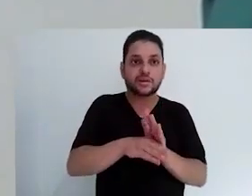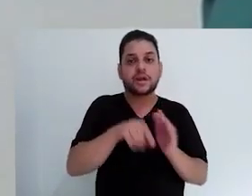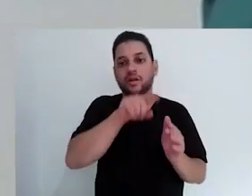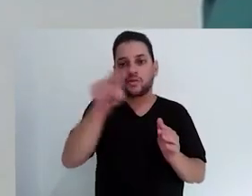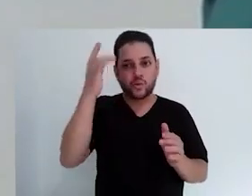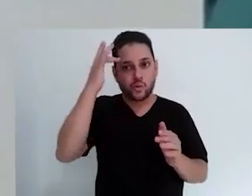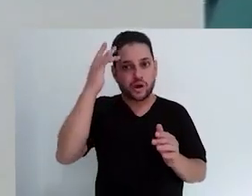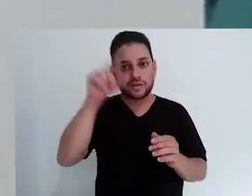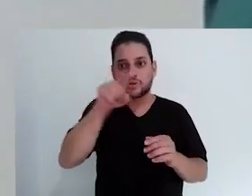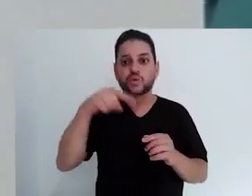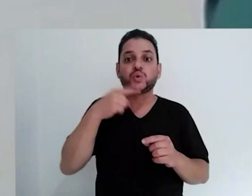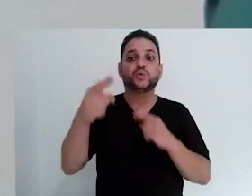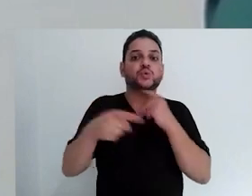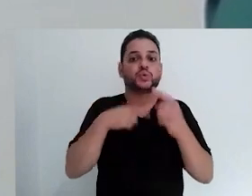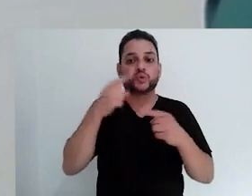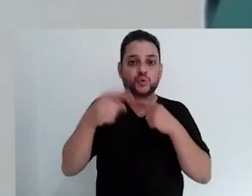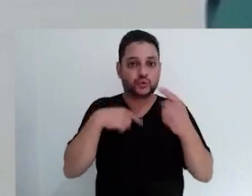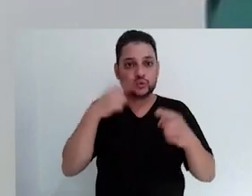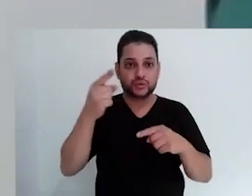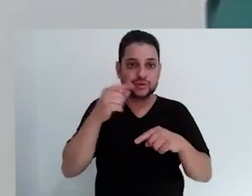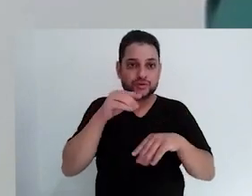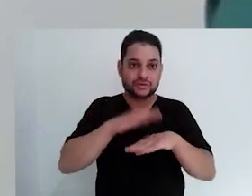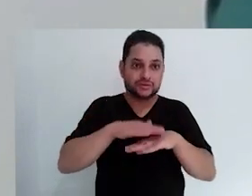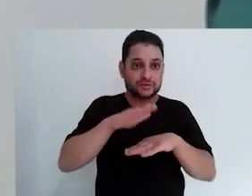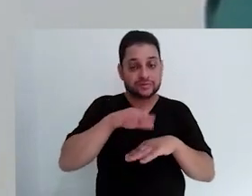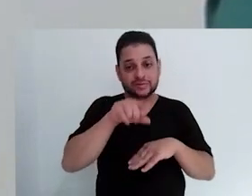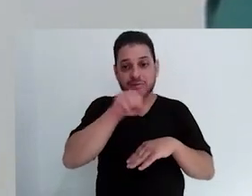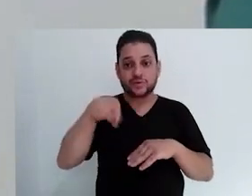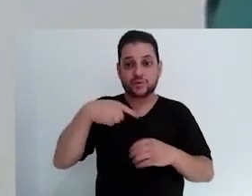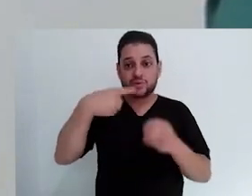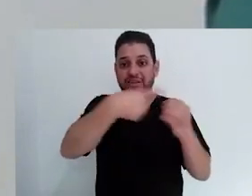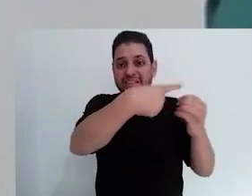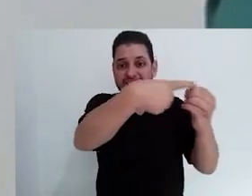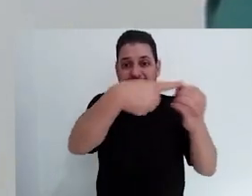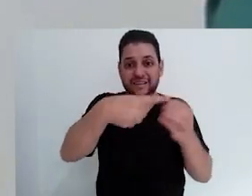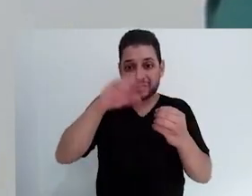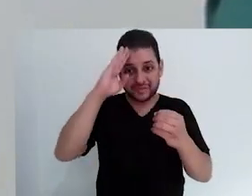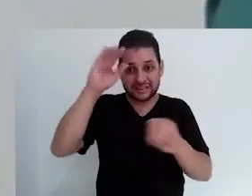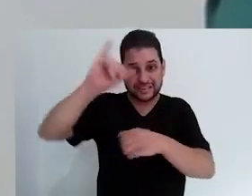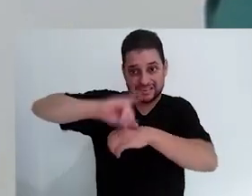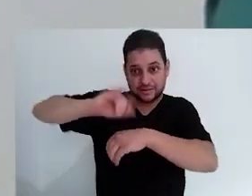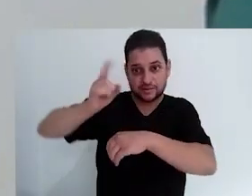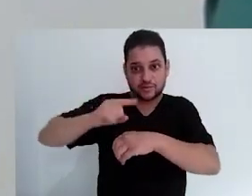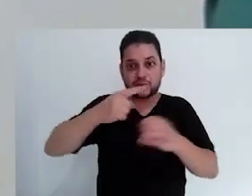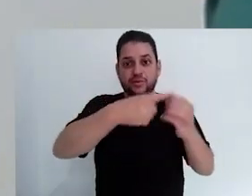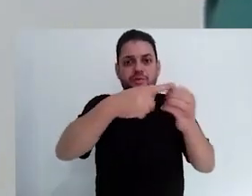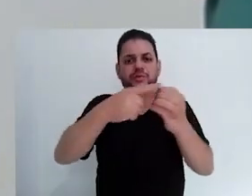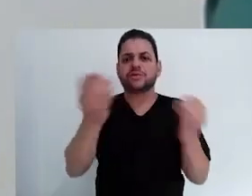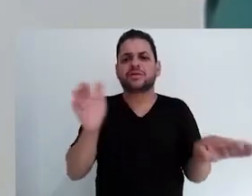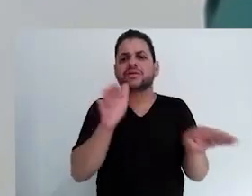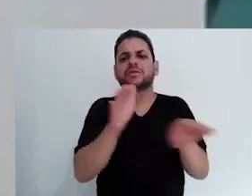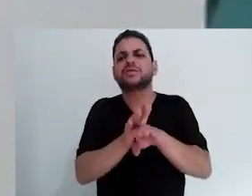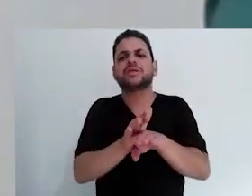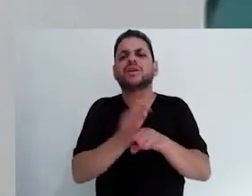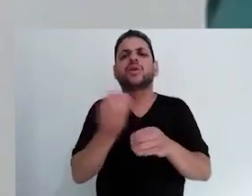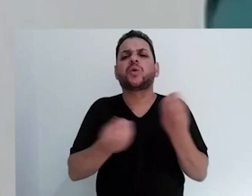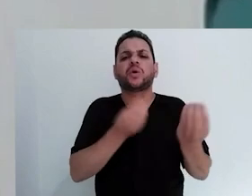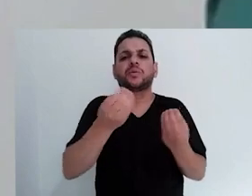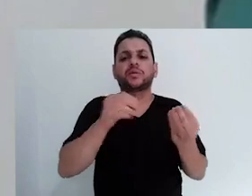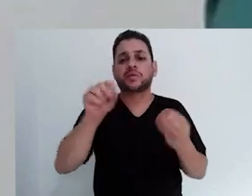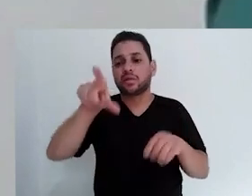colegas, acho que mais no interior até do que daqui de São Paulo, como é que esses processos chegam no núcleo, quem decide como eles são